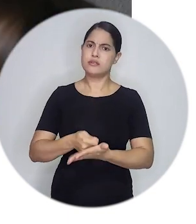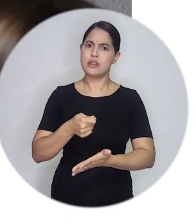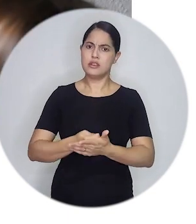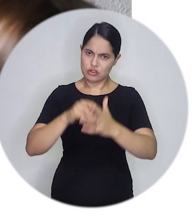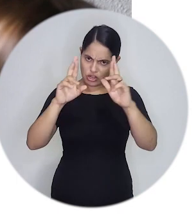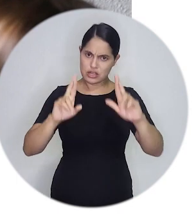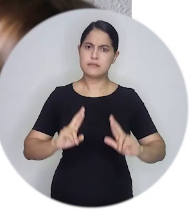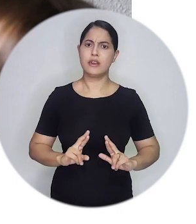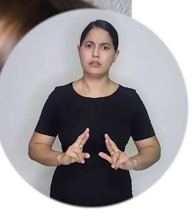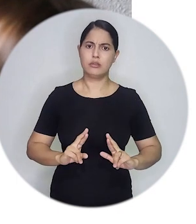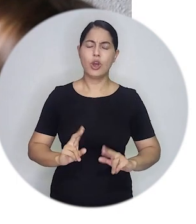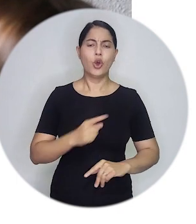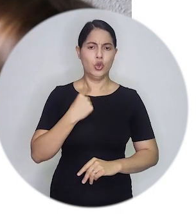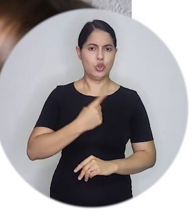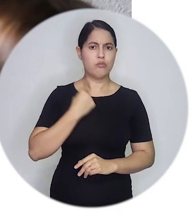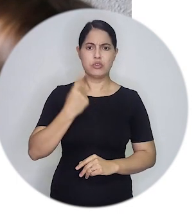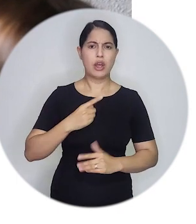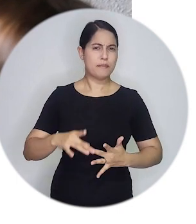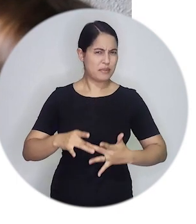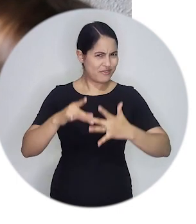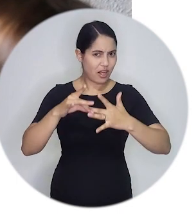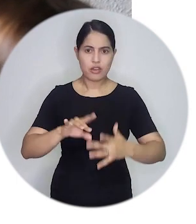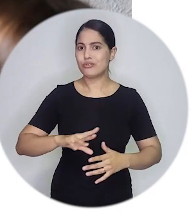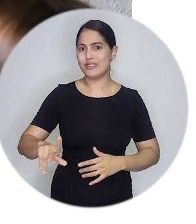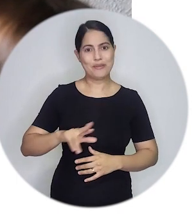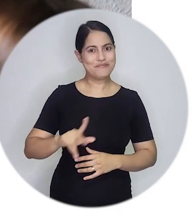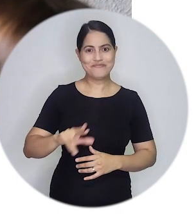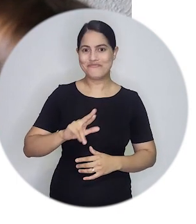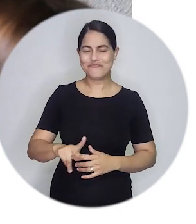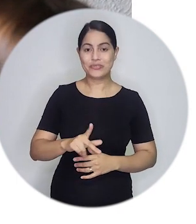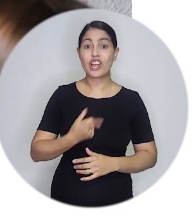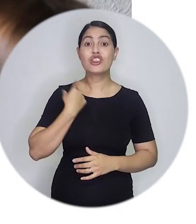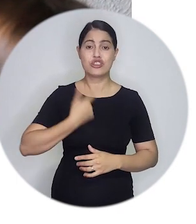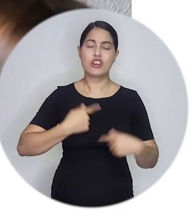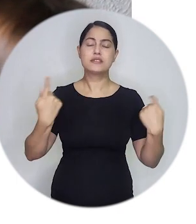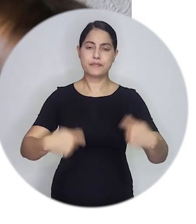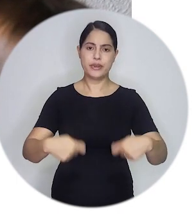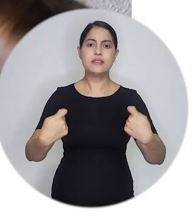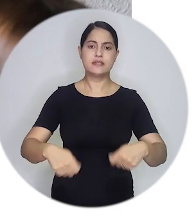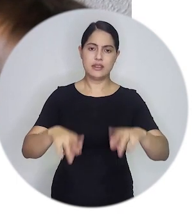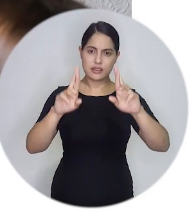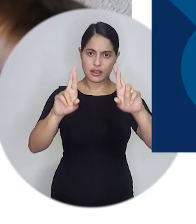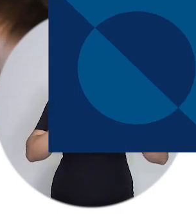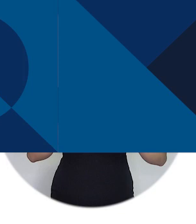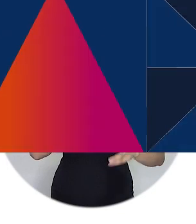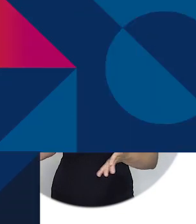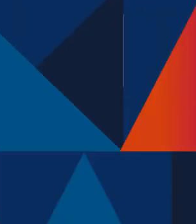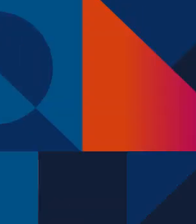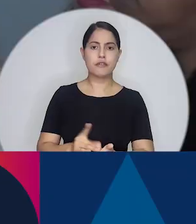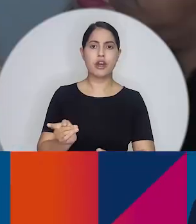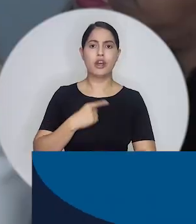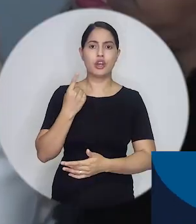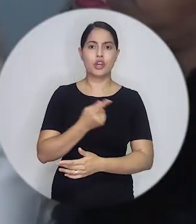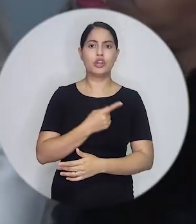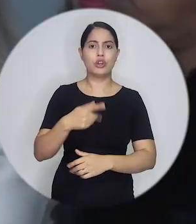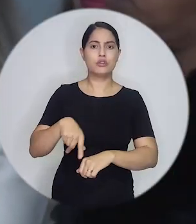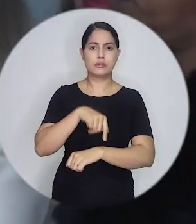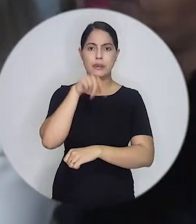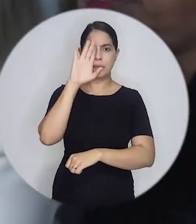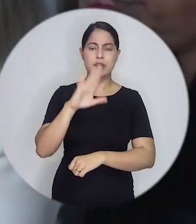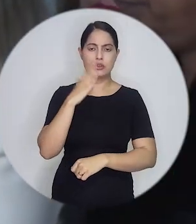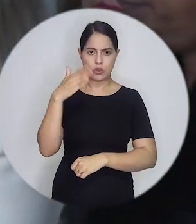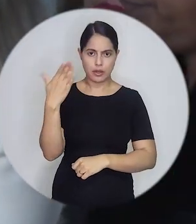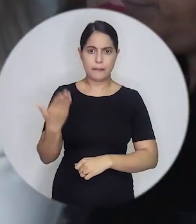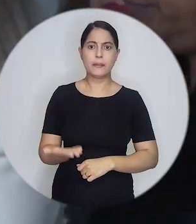nós exigimos respeito, não por privilégio, e jamais por privilégio, mas por necessidade